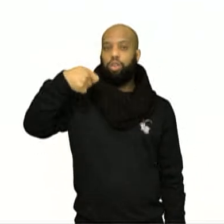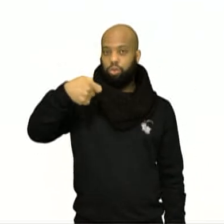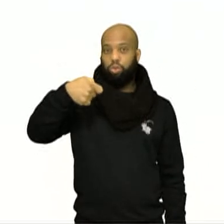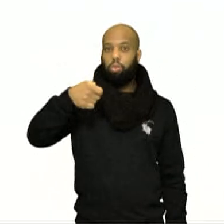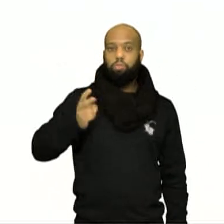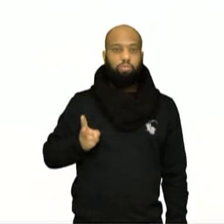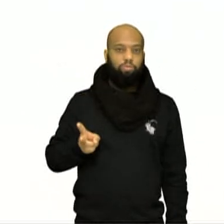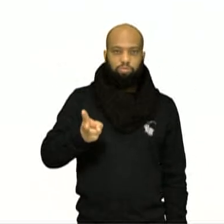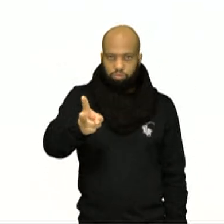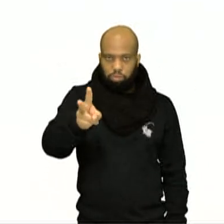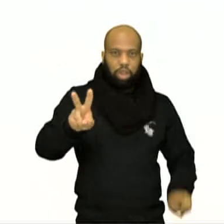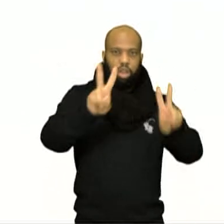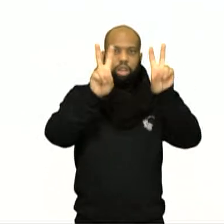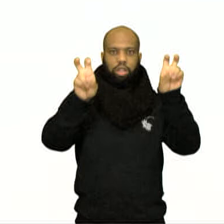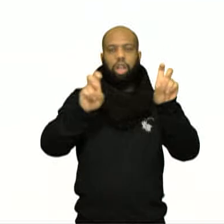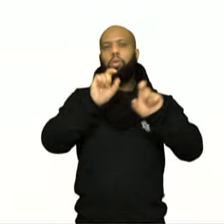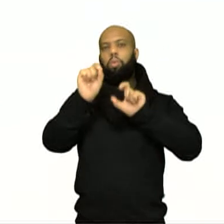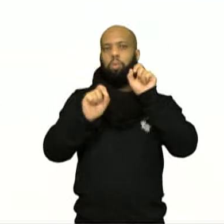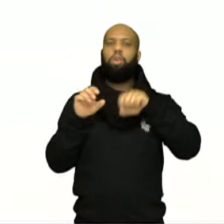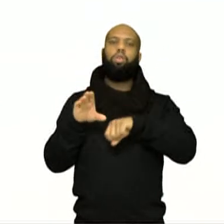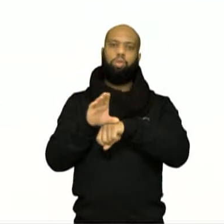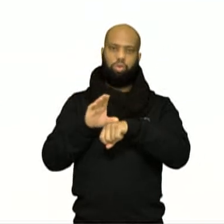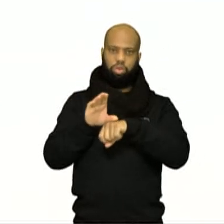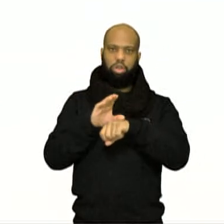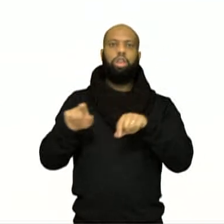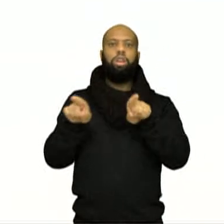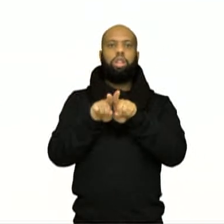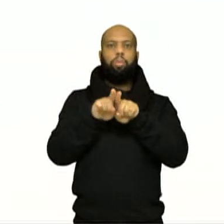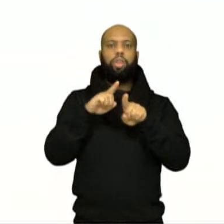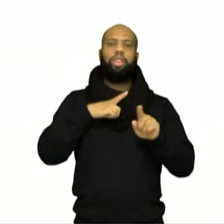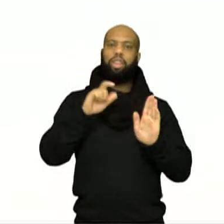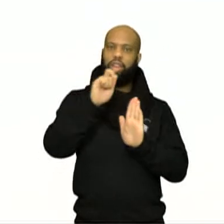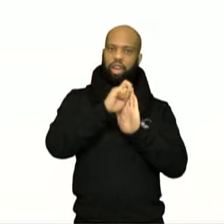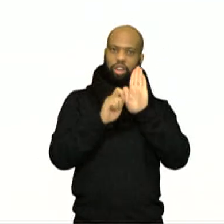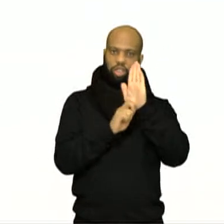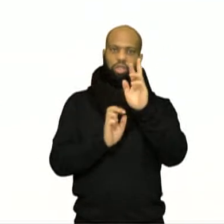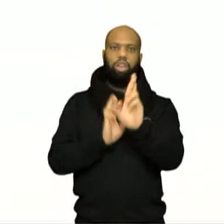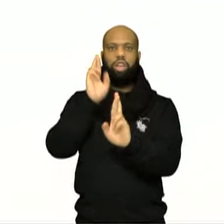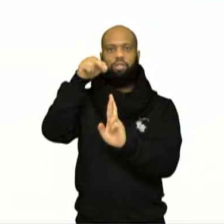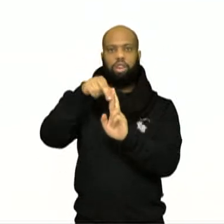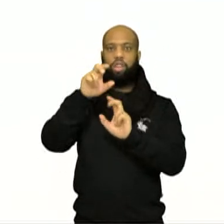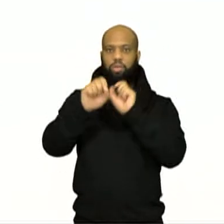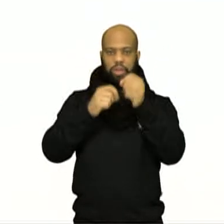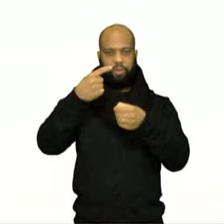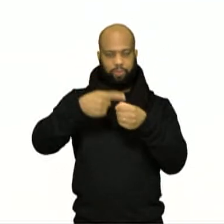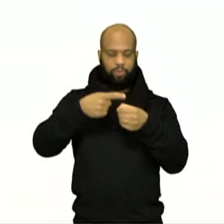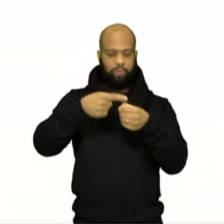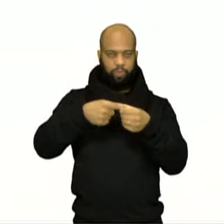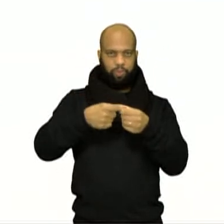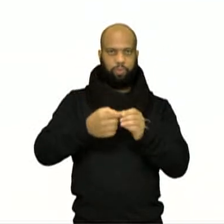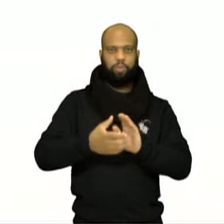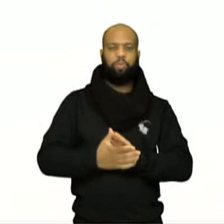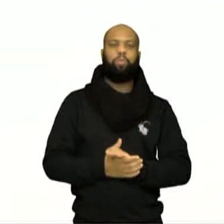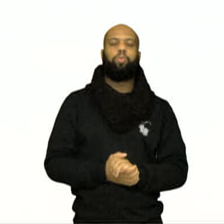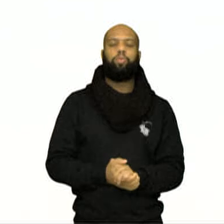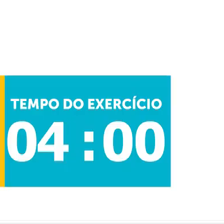mais sobre a Constituição e os artigos referentes aos municípios.